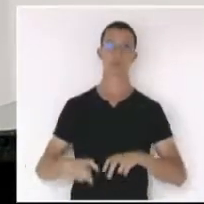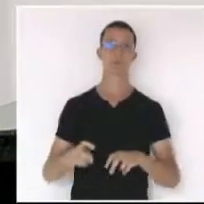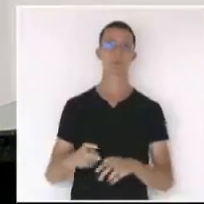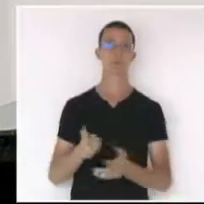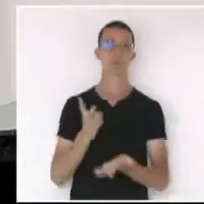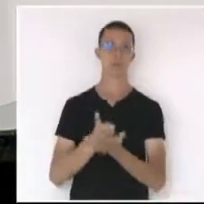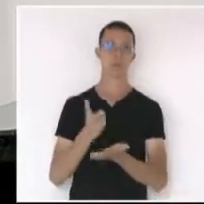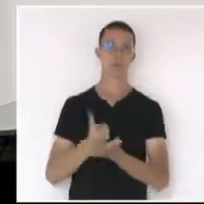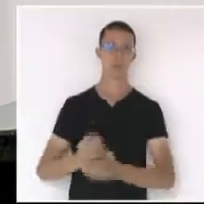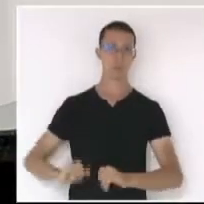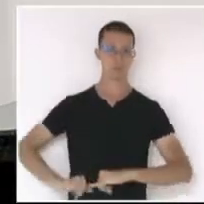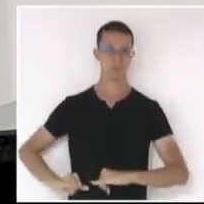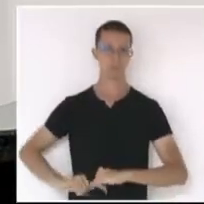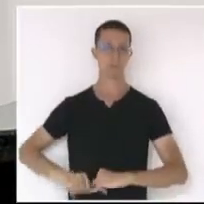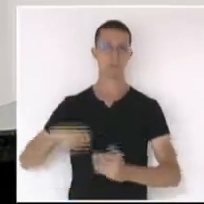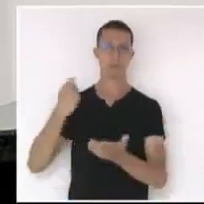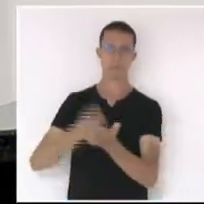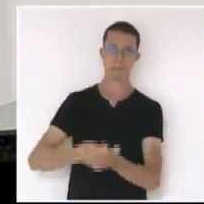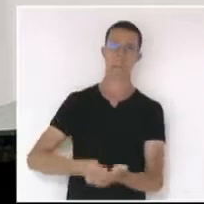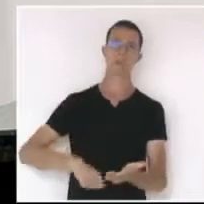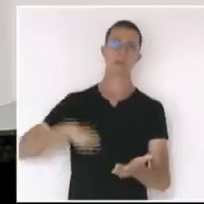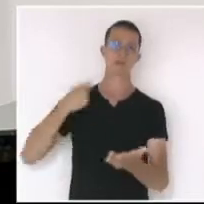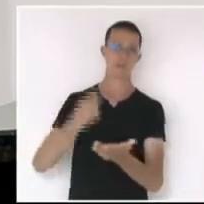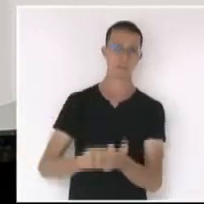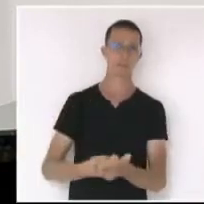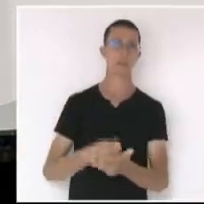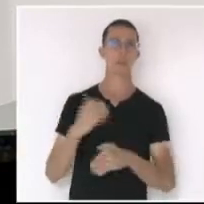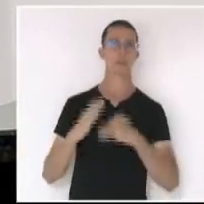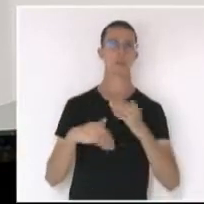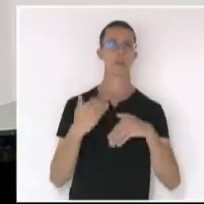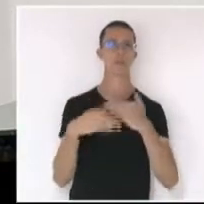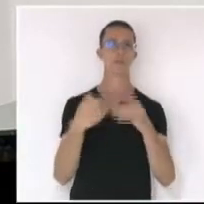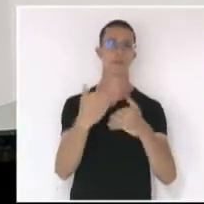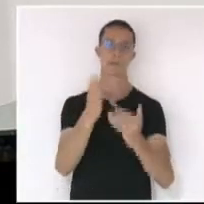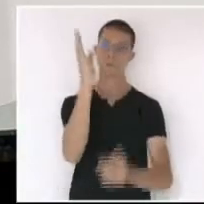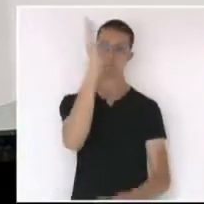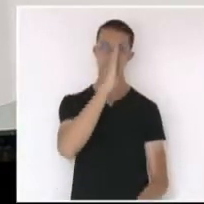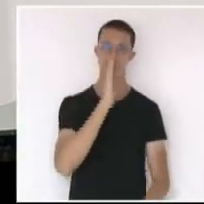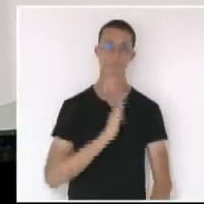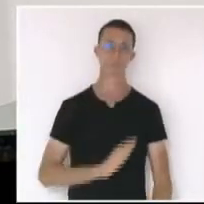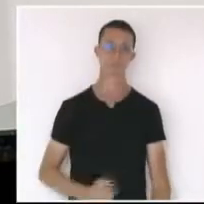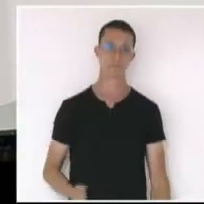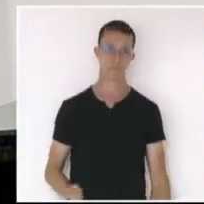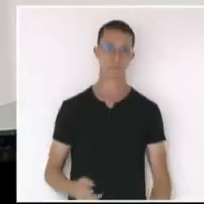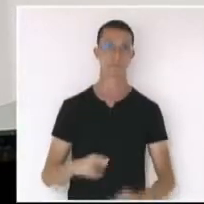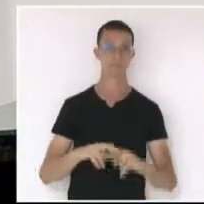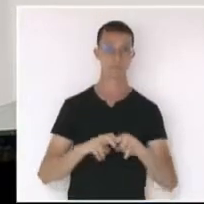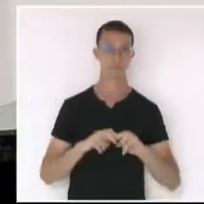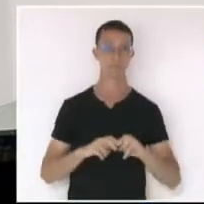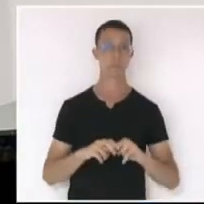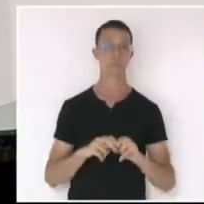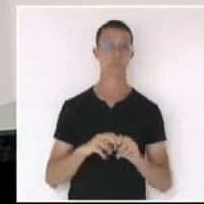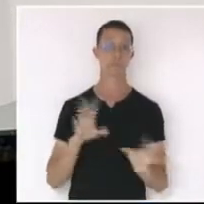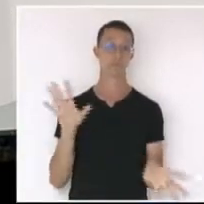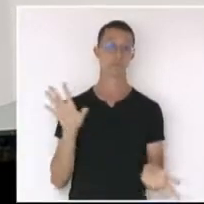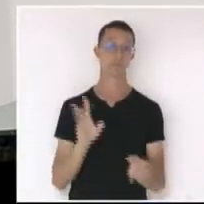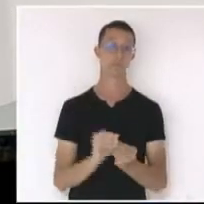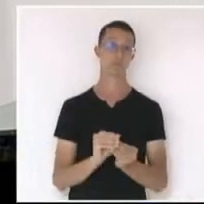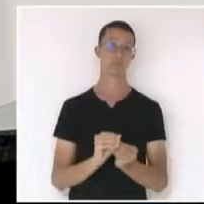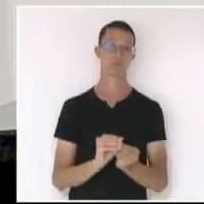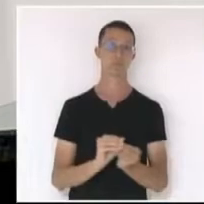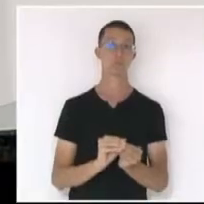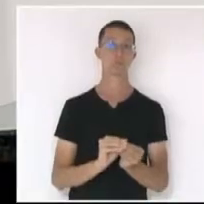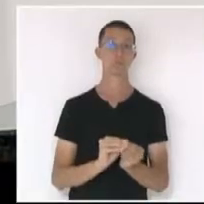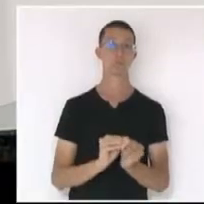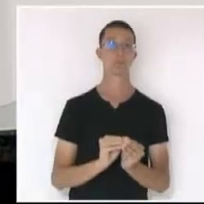conta e desenvolver desenvolvendo o nosso Brasil por isso seu presente para finalizar e é nós